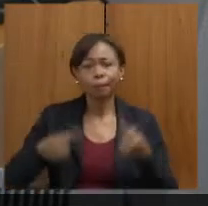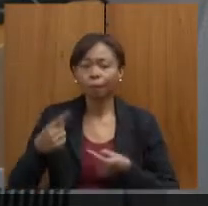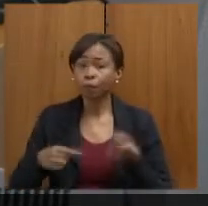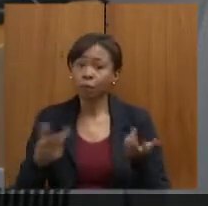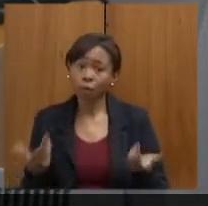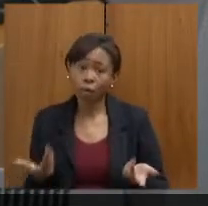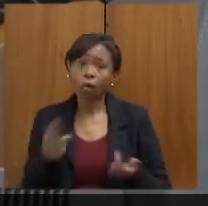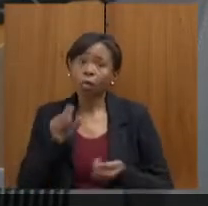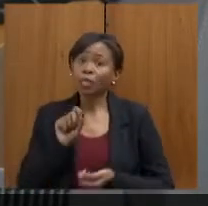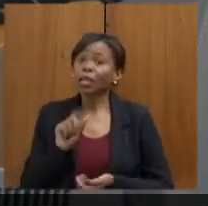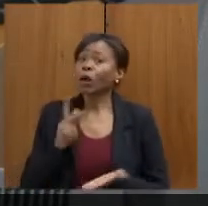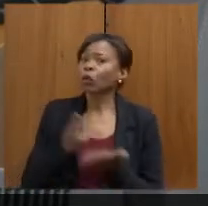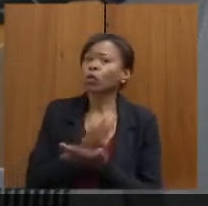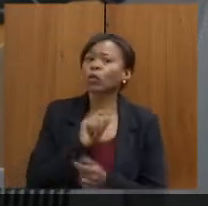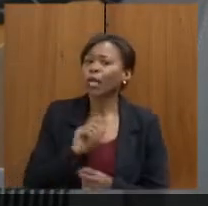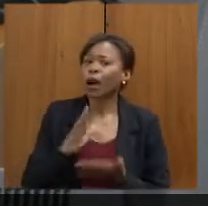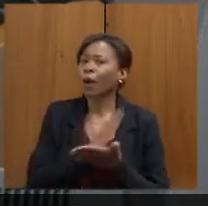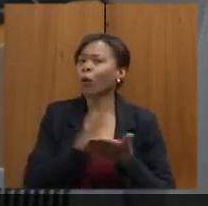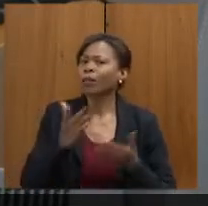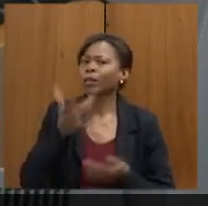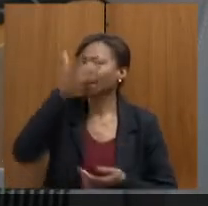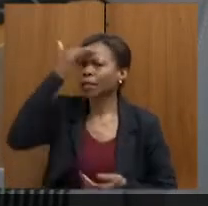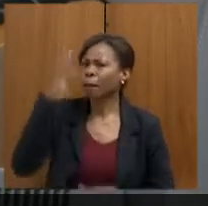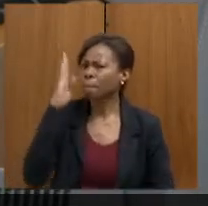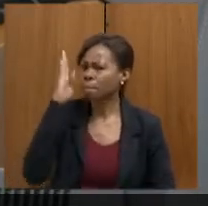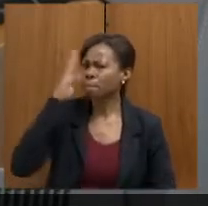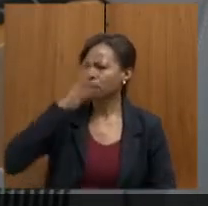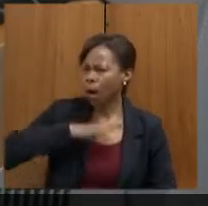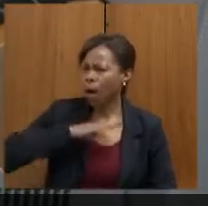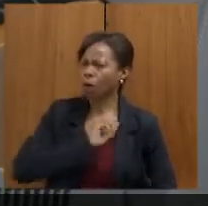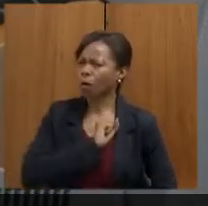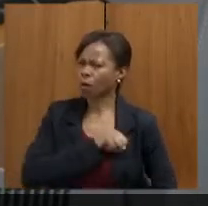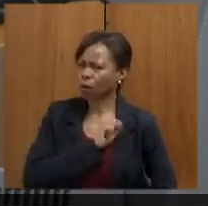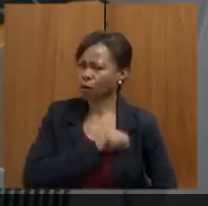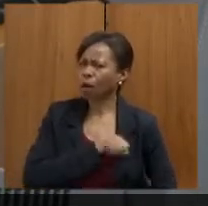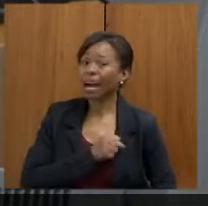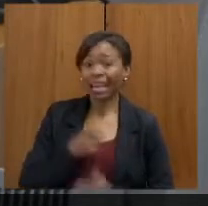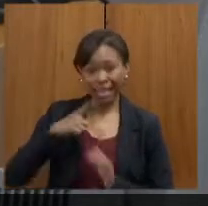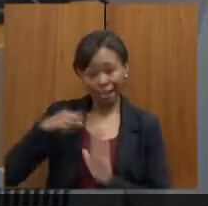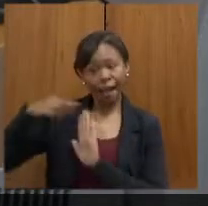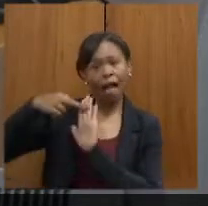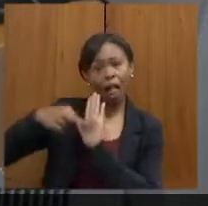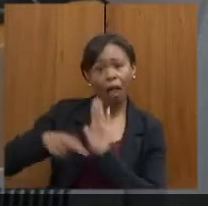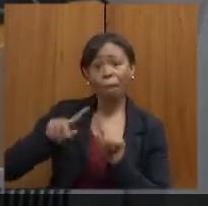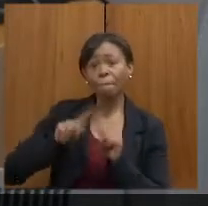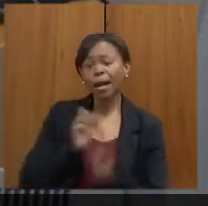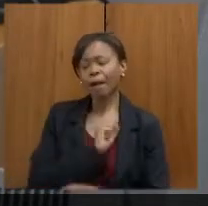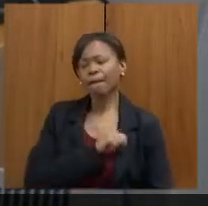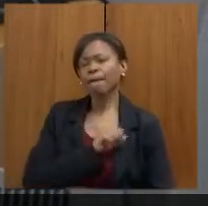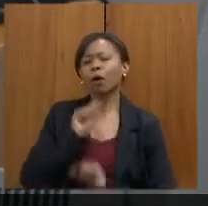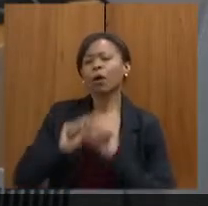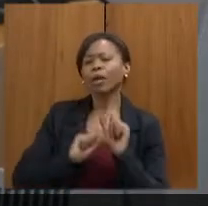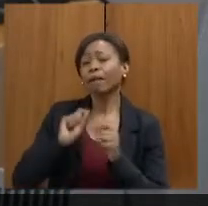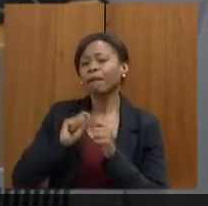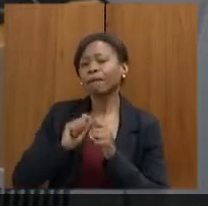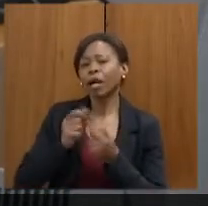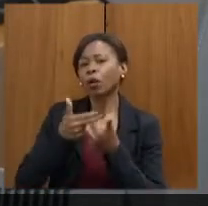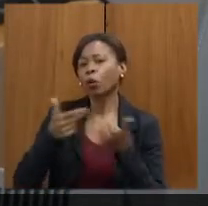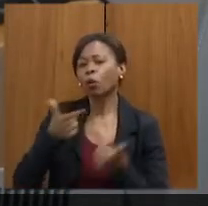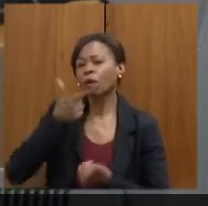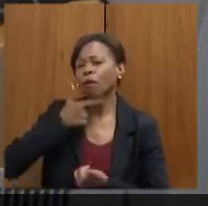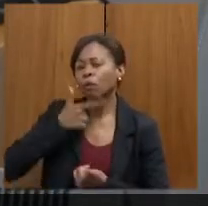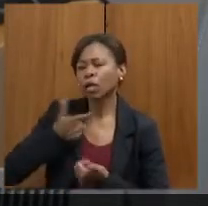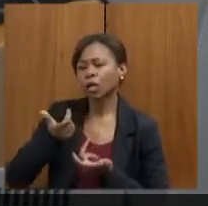impede para que pessoas que são mal-intencionados por mais essa colocam todas as regrinhas ali certinhas elas acabam deixando algum produto vencido